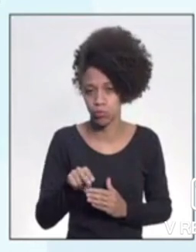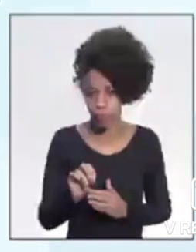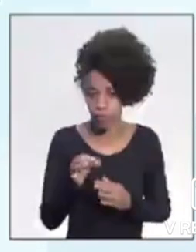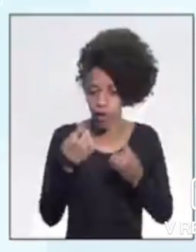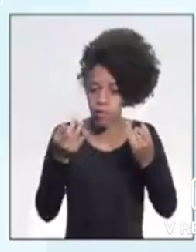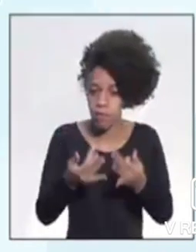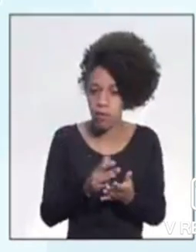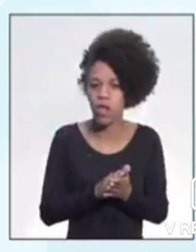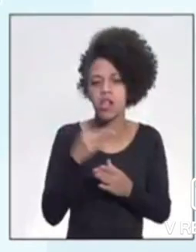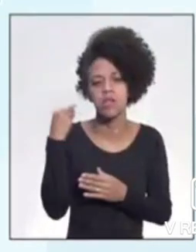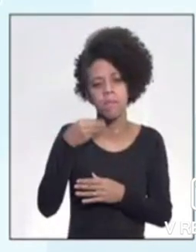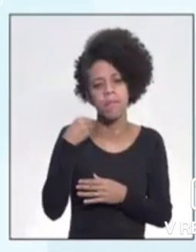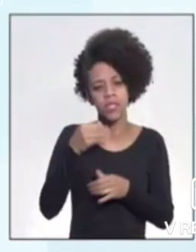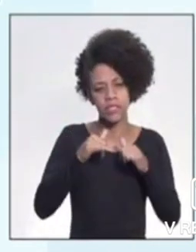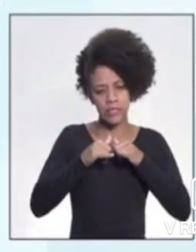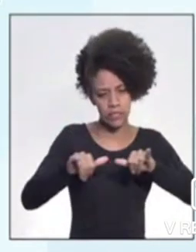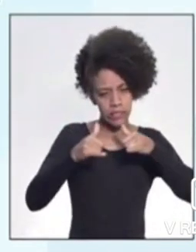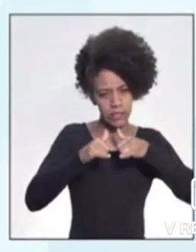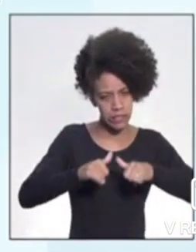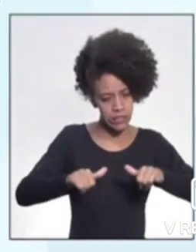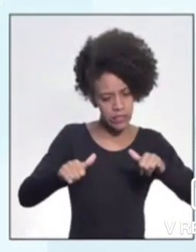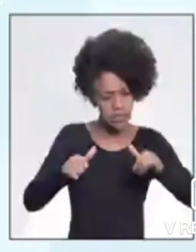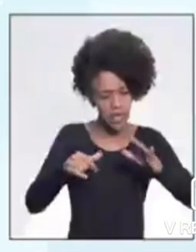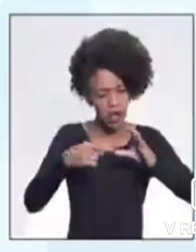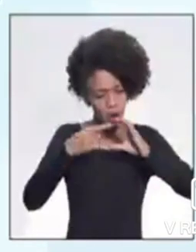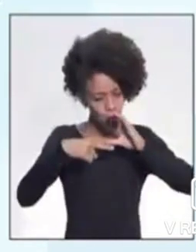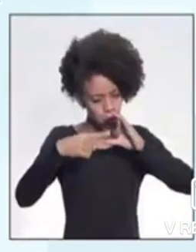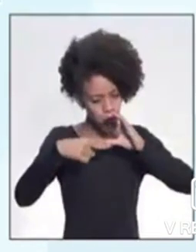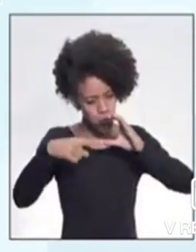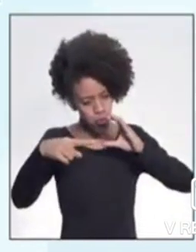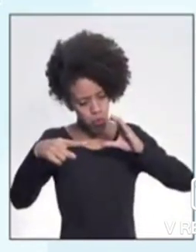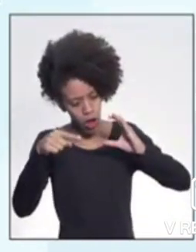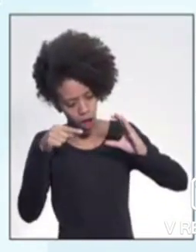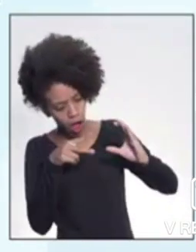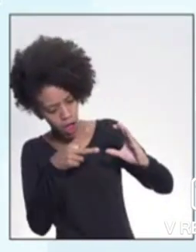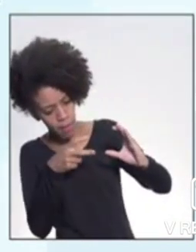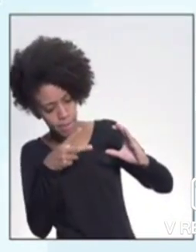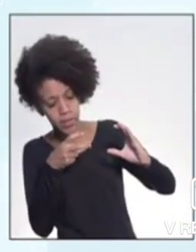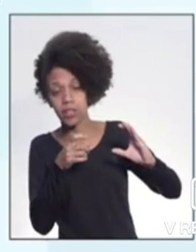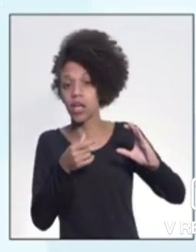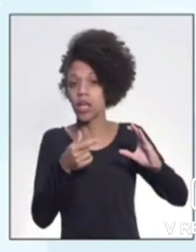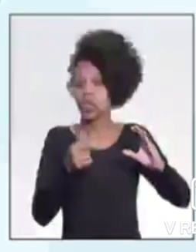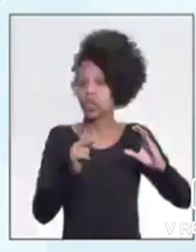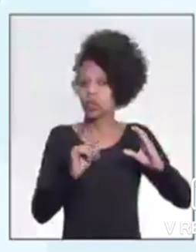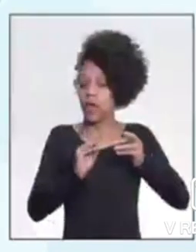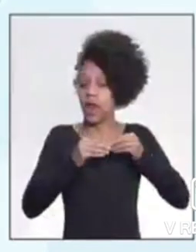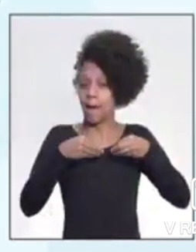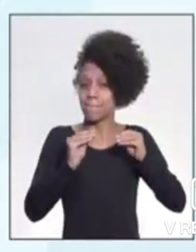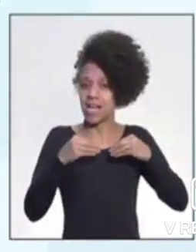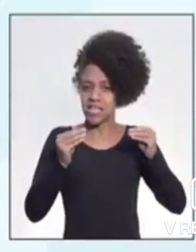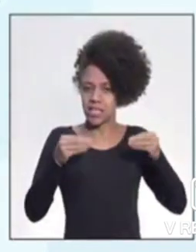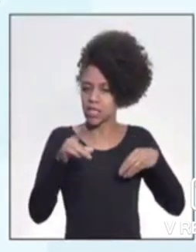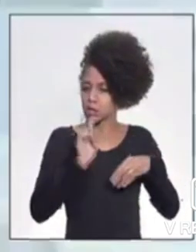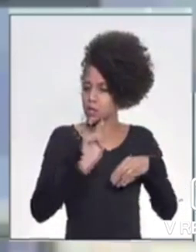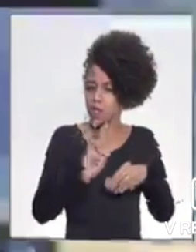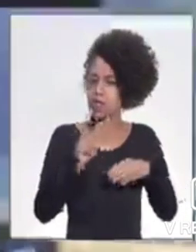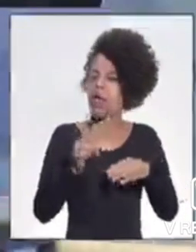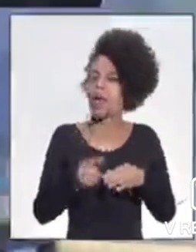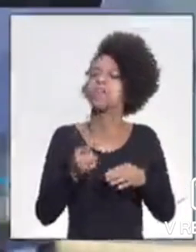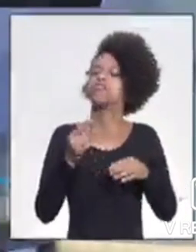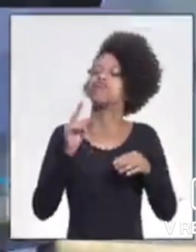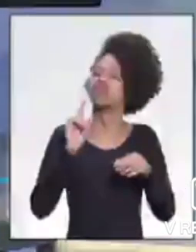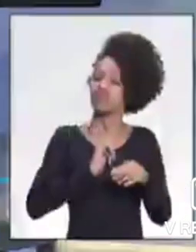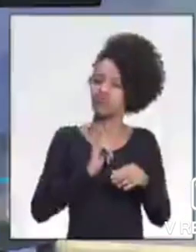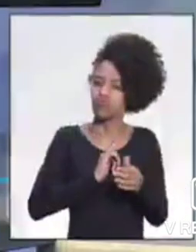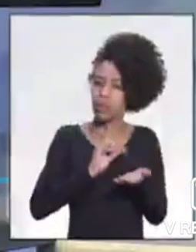com os raios catódicos, né? Ele observou que o átomo era esférico, agora ele já viu que não era mais maciço. Que havia presença